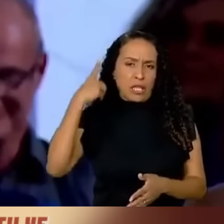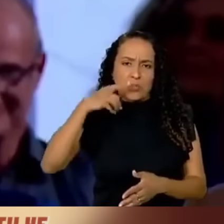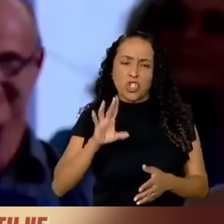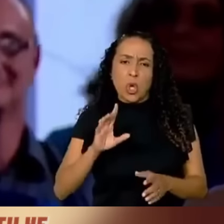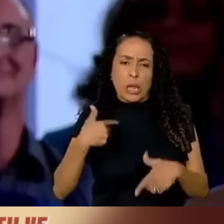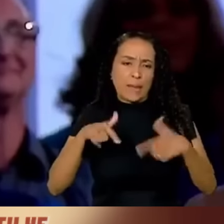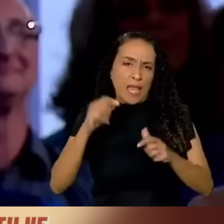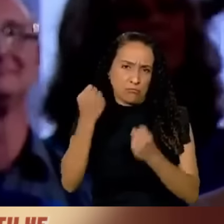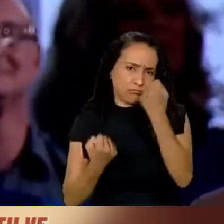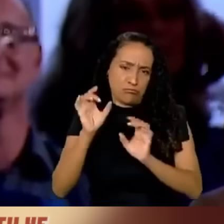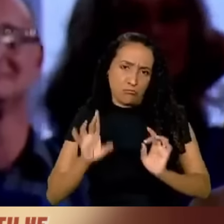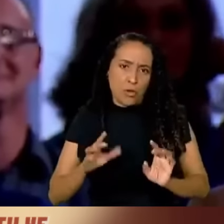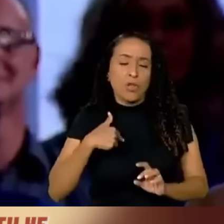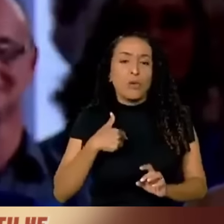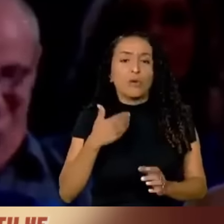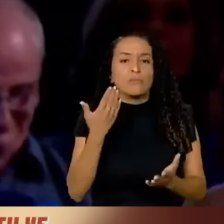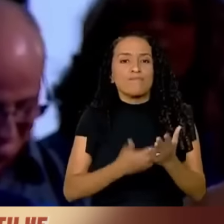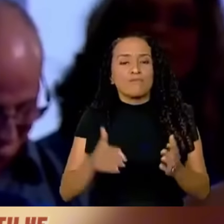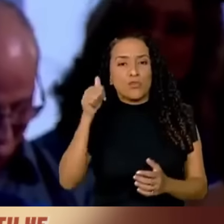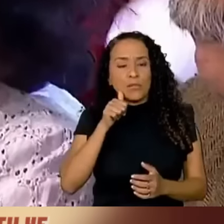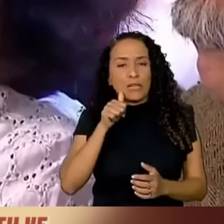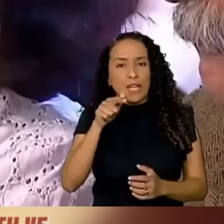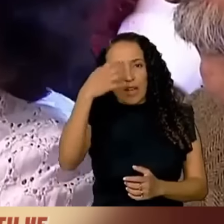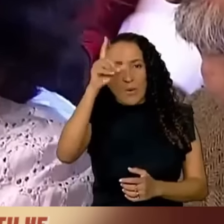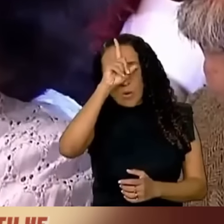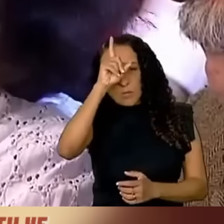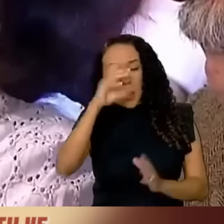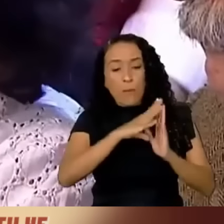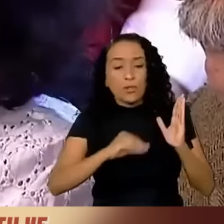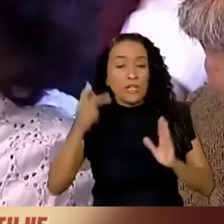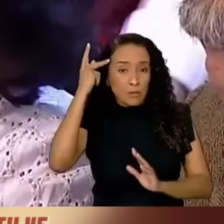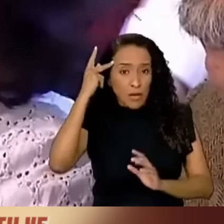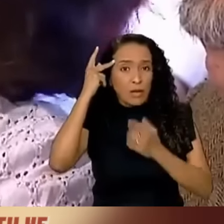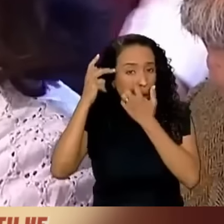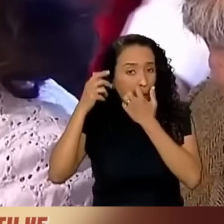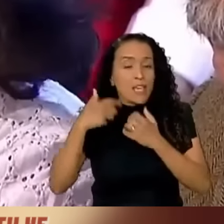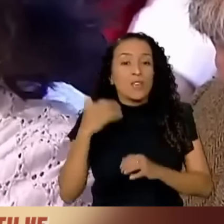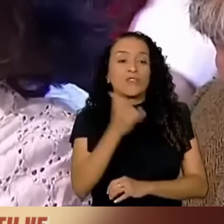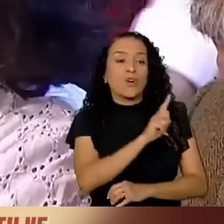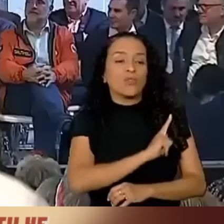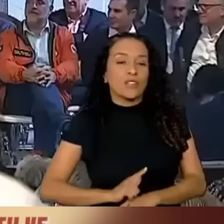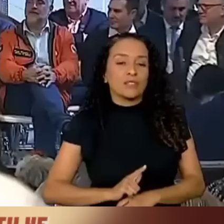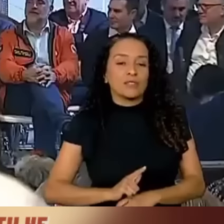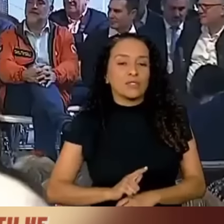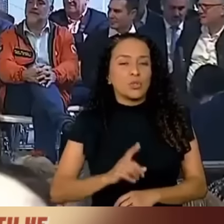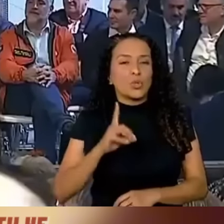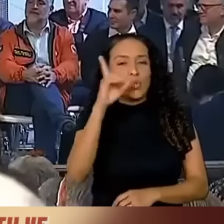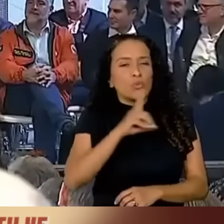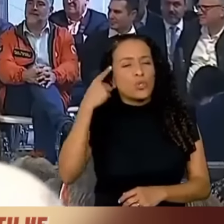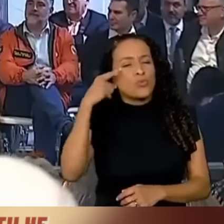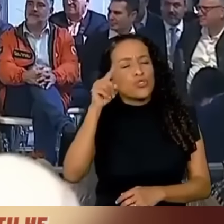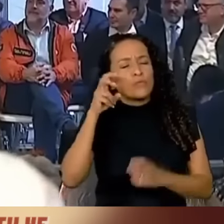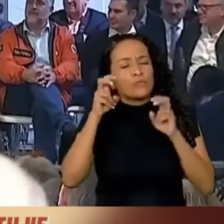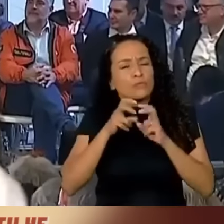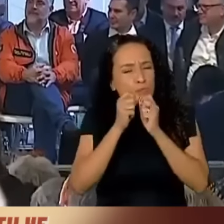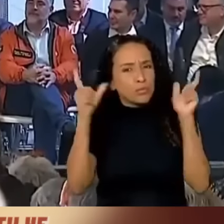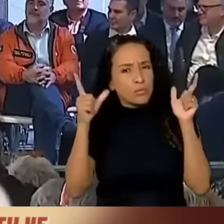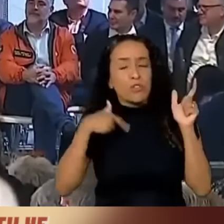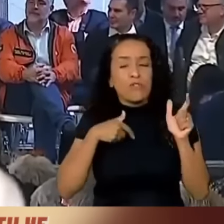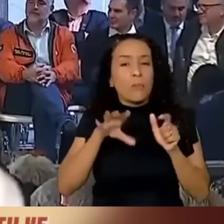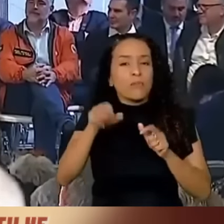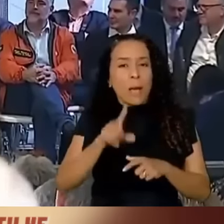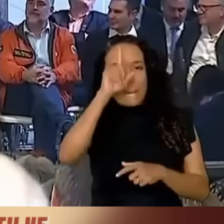trabalhador metalúrgico, eu perdi uma mulher, Lívia, no Hospital Modelo em São Paulo. Eu estava dizendo para o governador, eu levantei um domingo de manhã, eu fui buscar minha